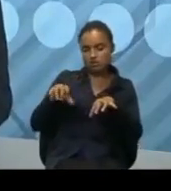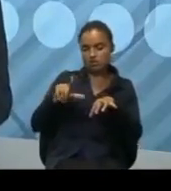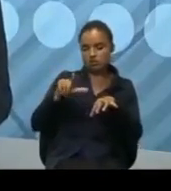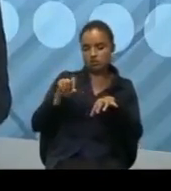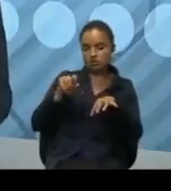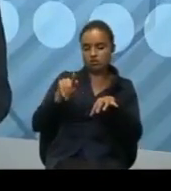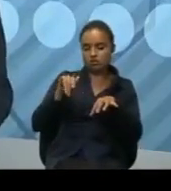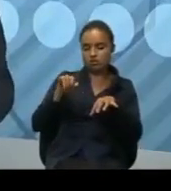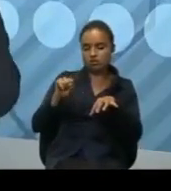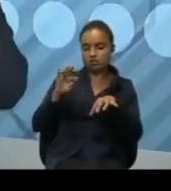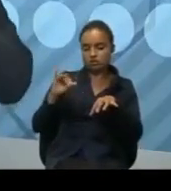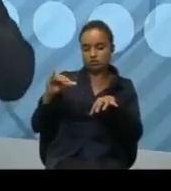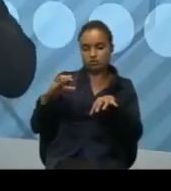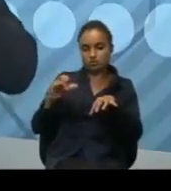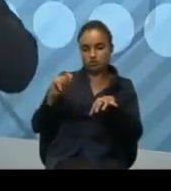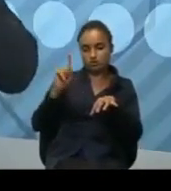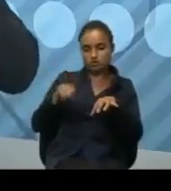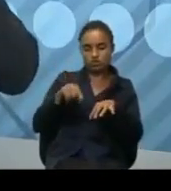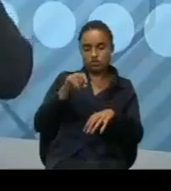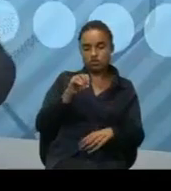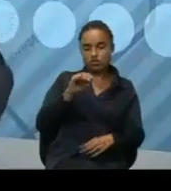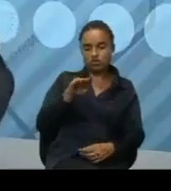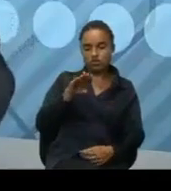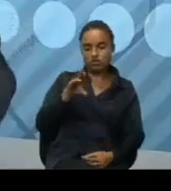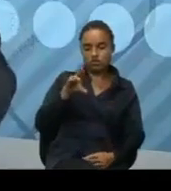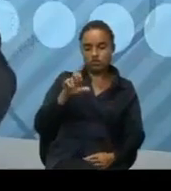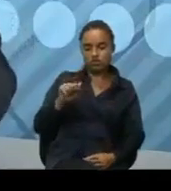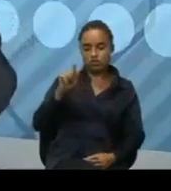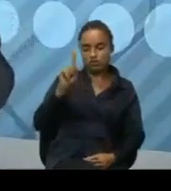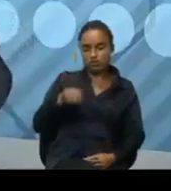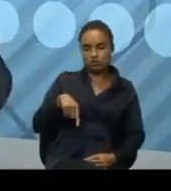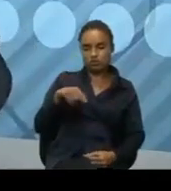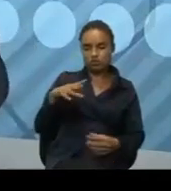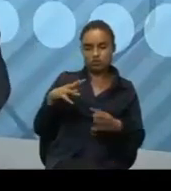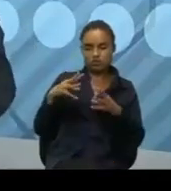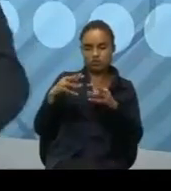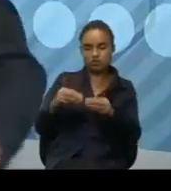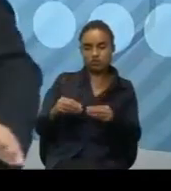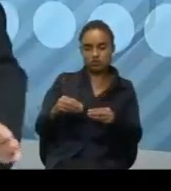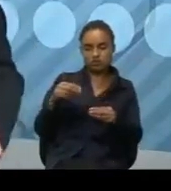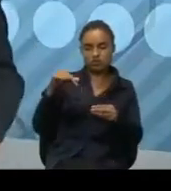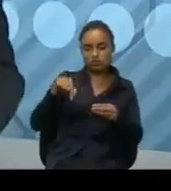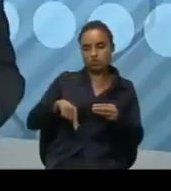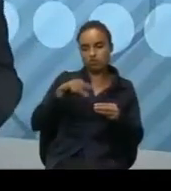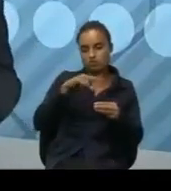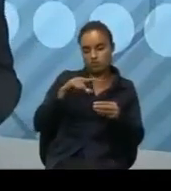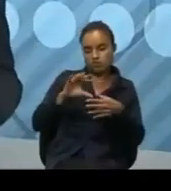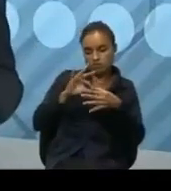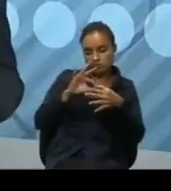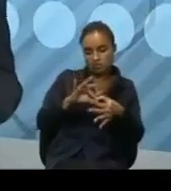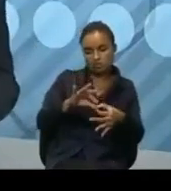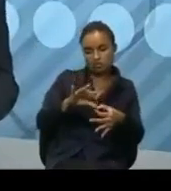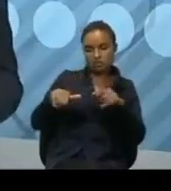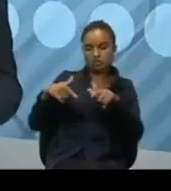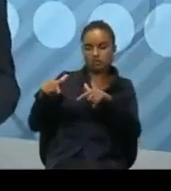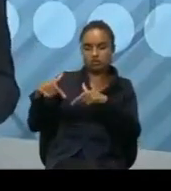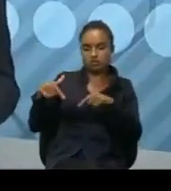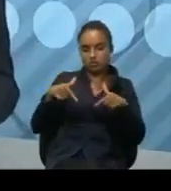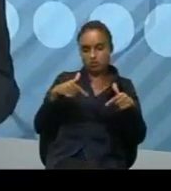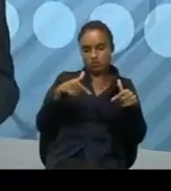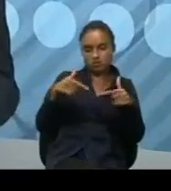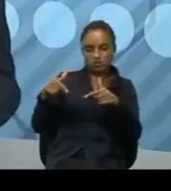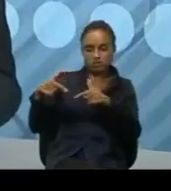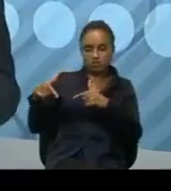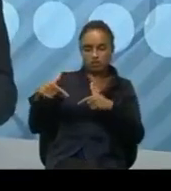gerenciamento daquela obra foi: vamos armar todas as vigas, vamos eliminar todo o serviço bruto de